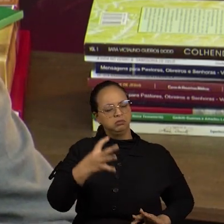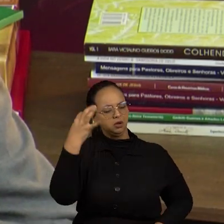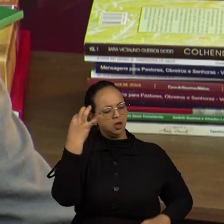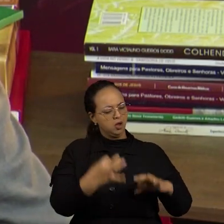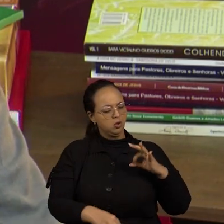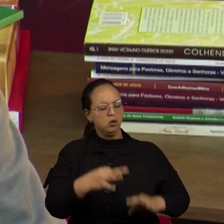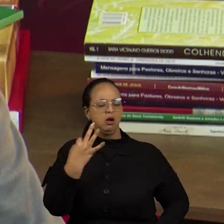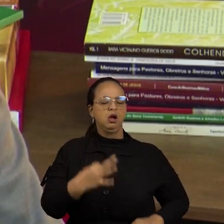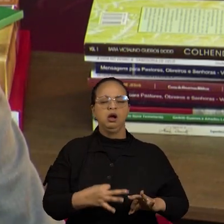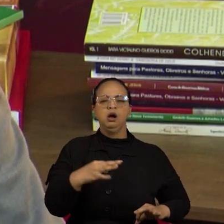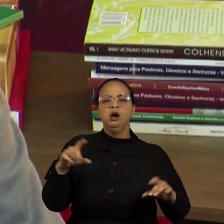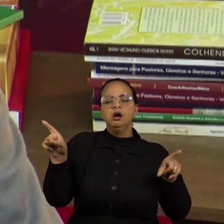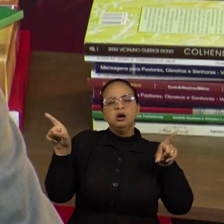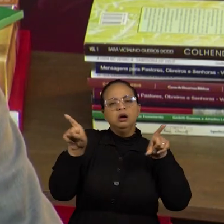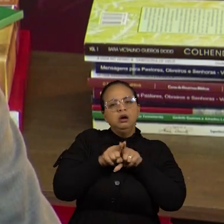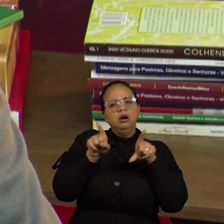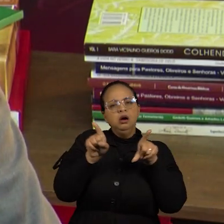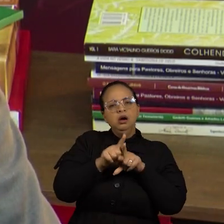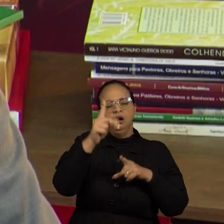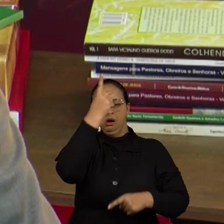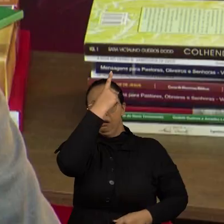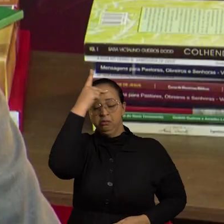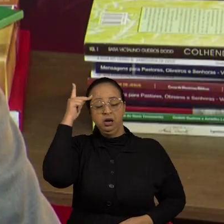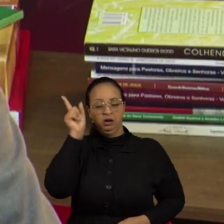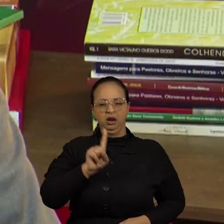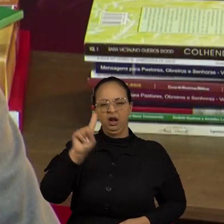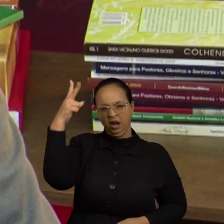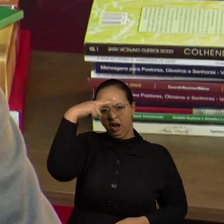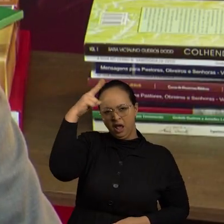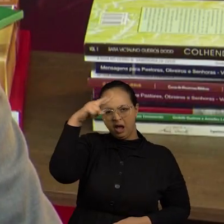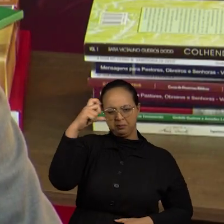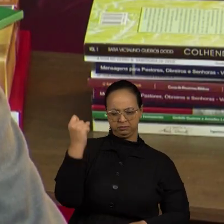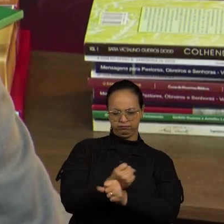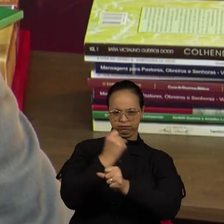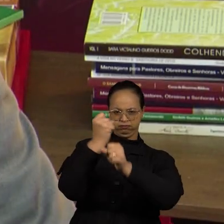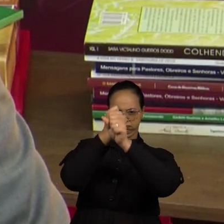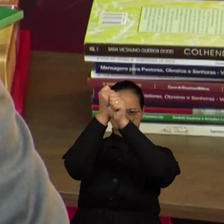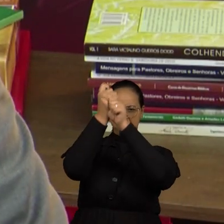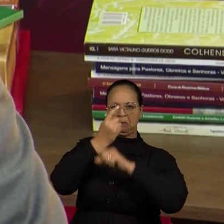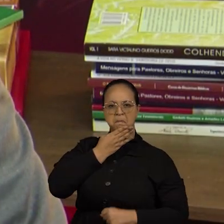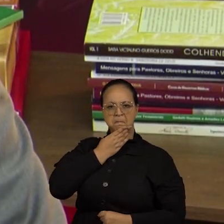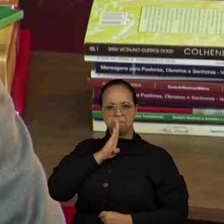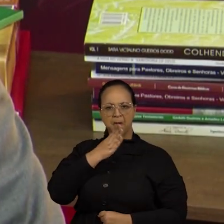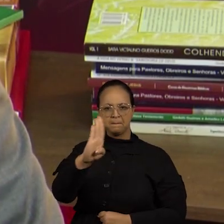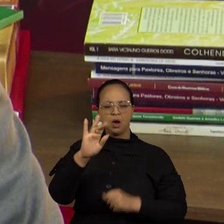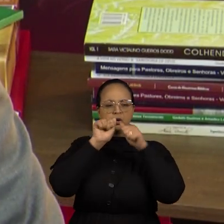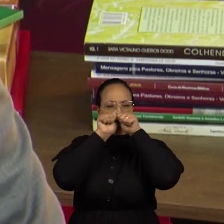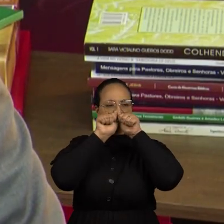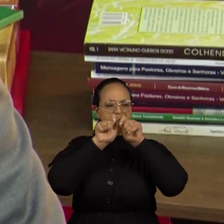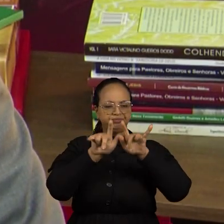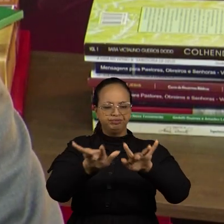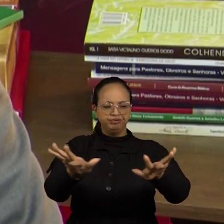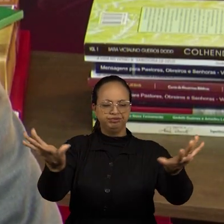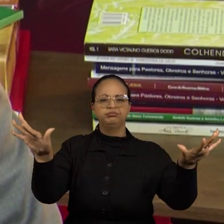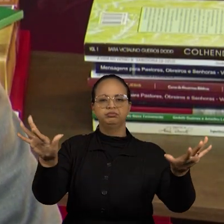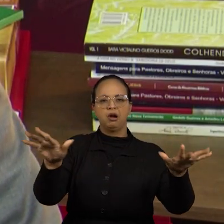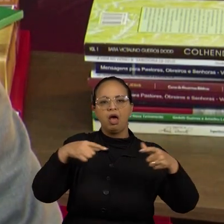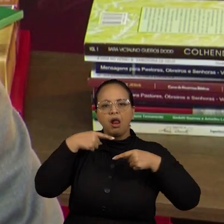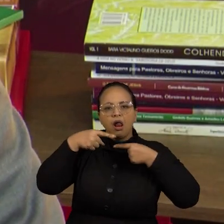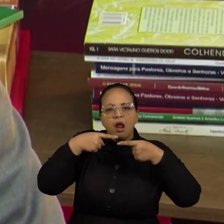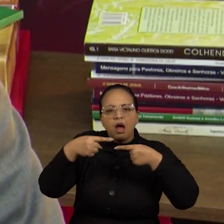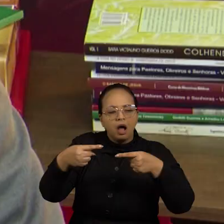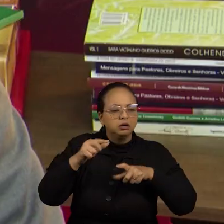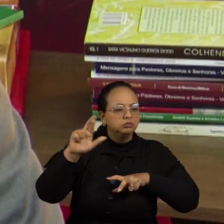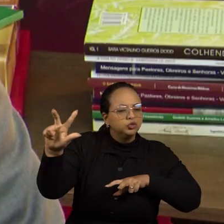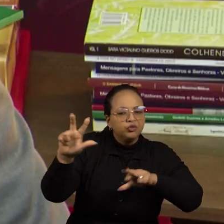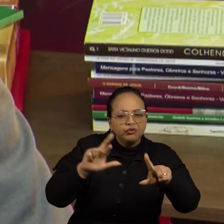que dispersou os homens ali na Torre de Babel, agora ele está me chamando aqui em Ur dos Caldeus. Quem sou eu?